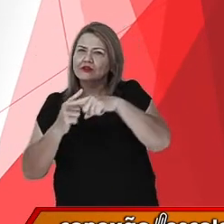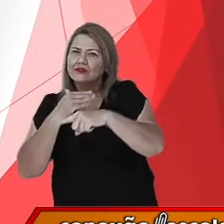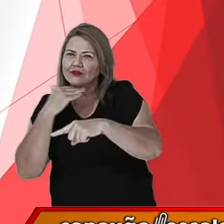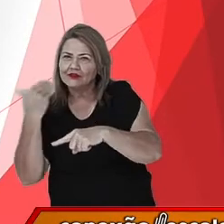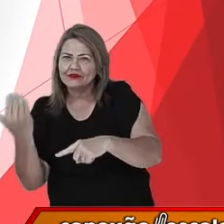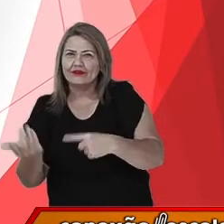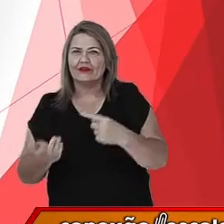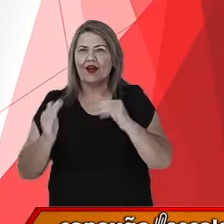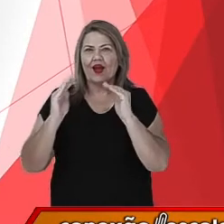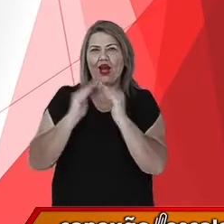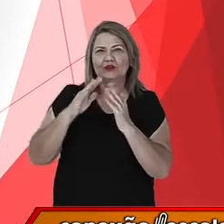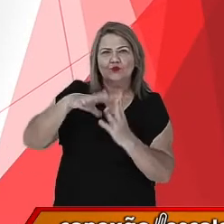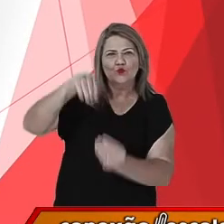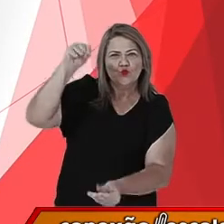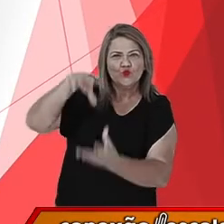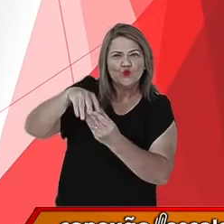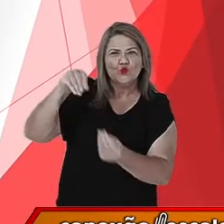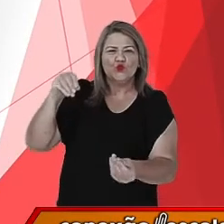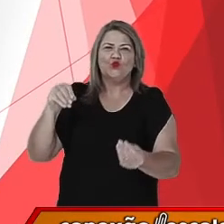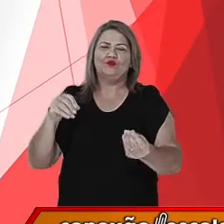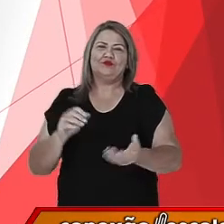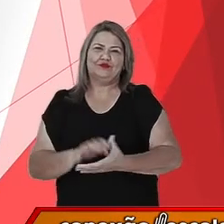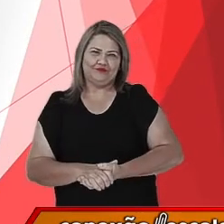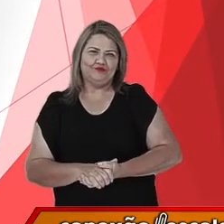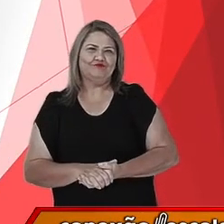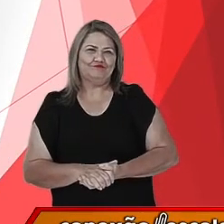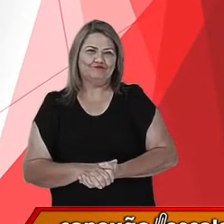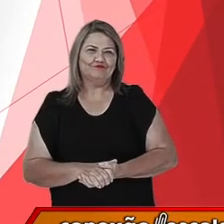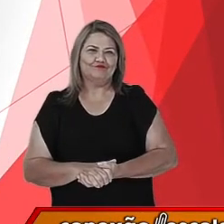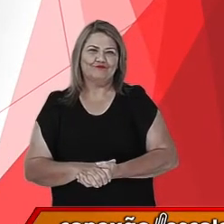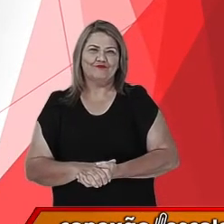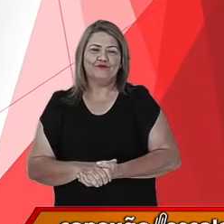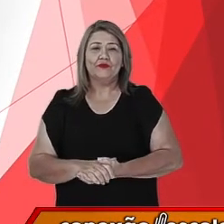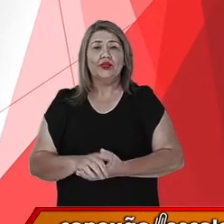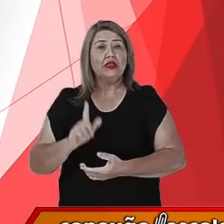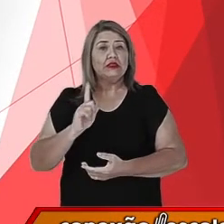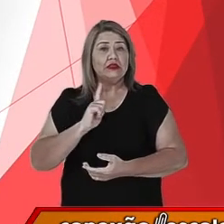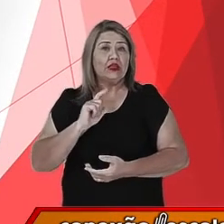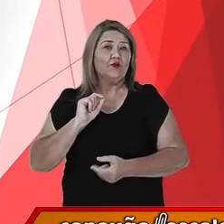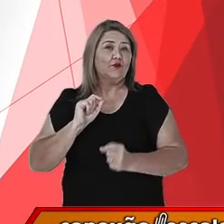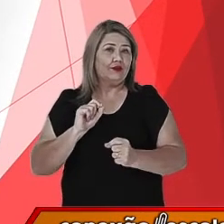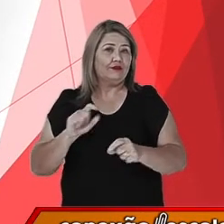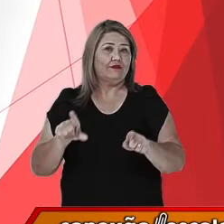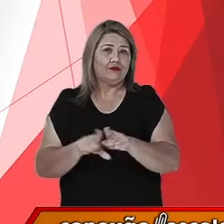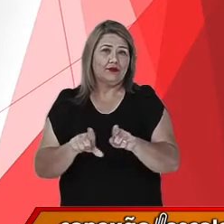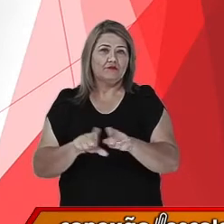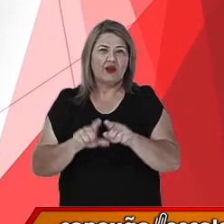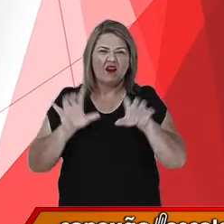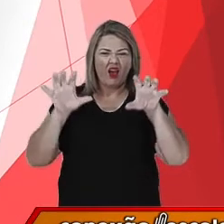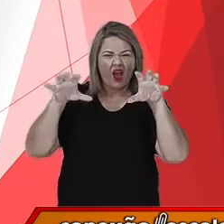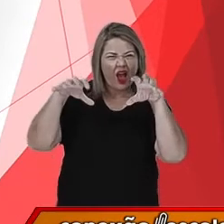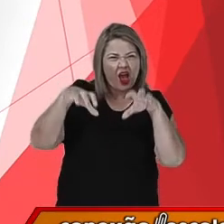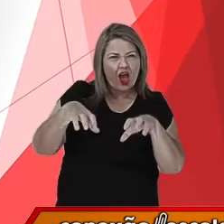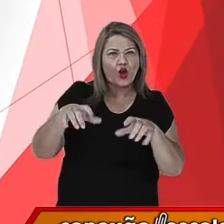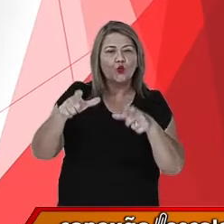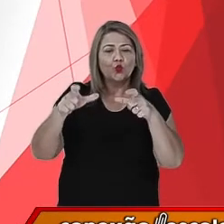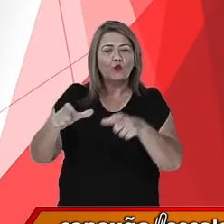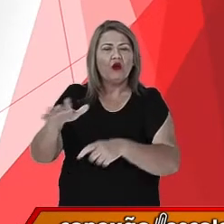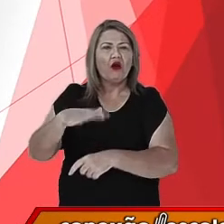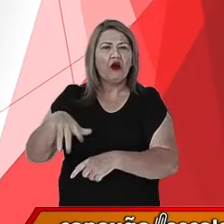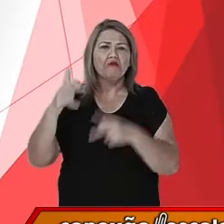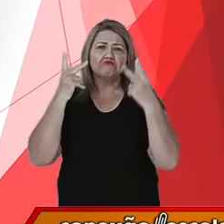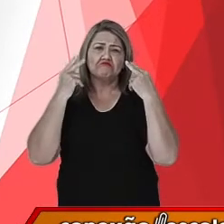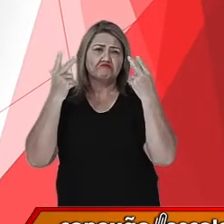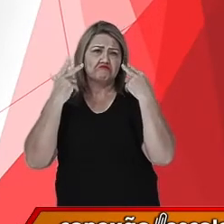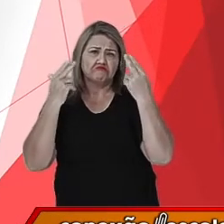mal assombradas, por exemplo. Né? Mas nada impede também que a narrativa de terror se passe em um local comum, como uma